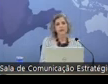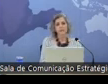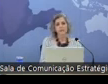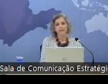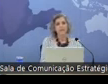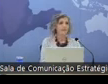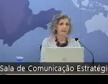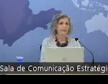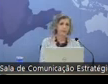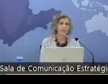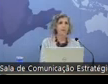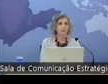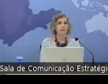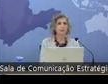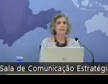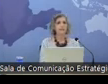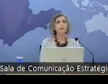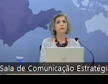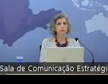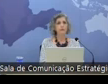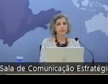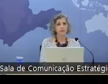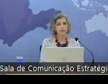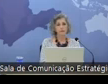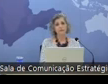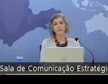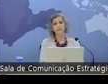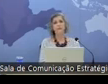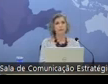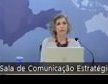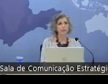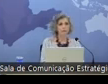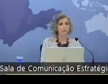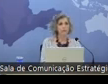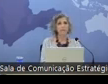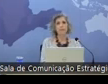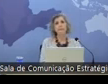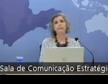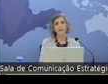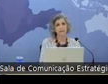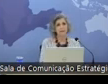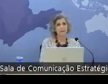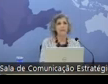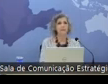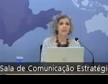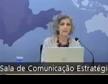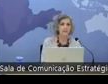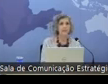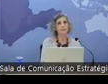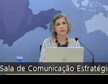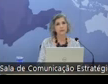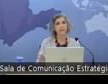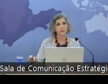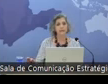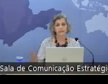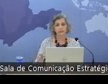estimativas mas a gente sabe que alguma coisa acontece de subnotificação pode ser que não seja 49 por cento Pode ser que seja trinta por cento e trinta